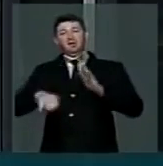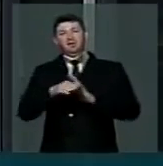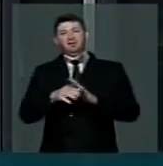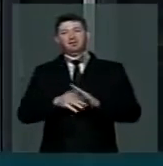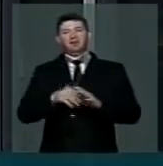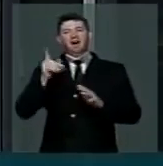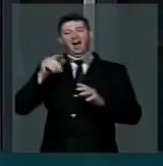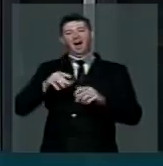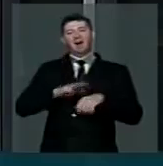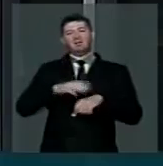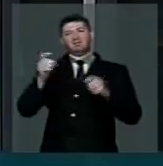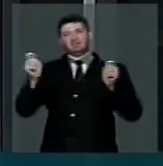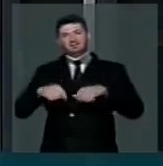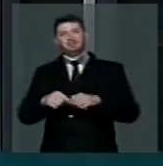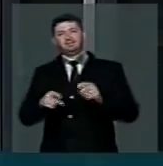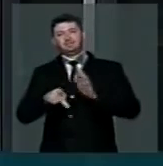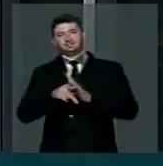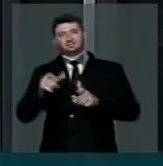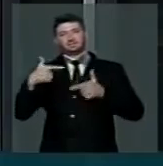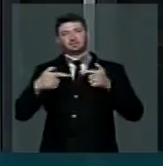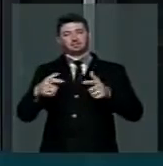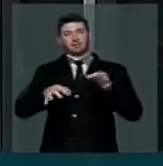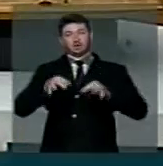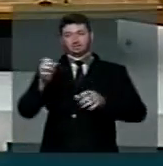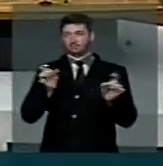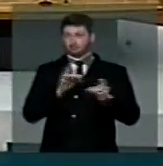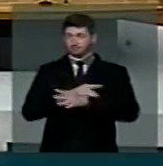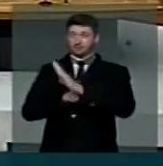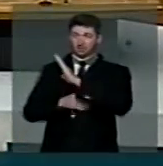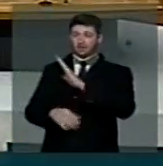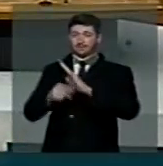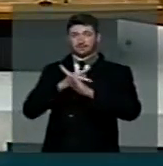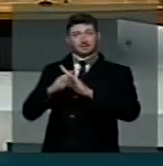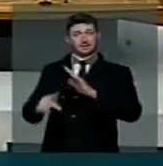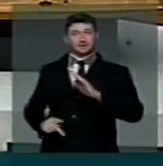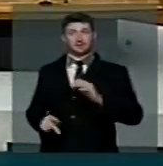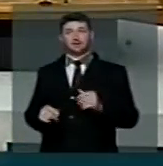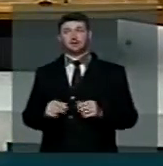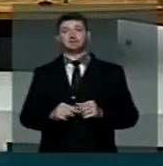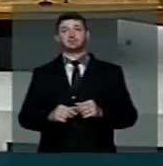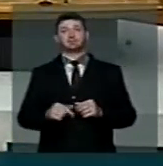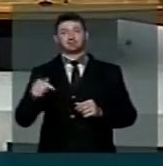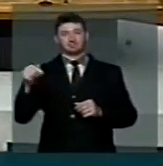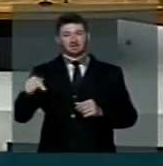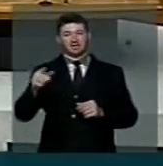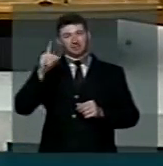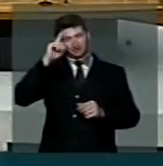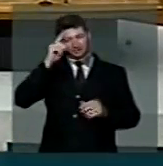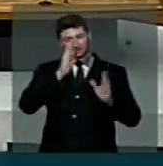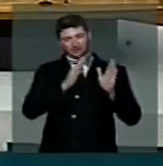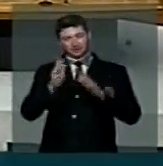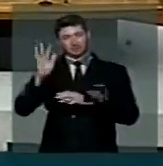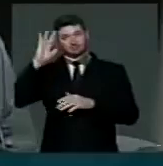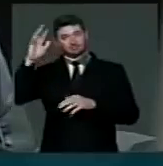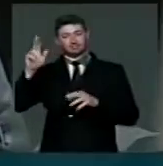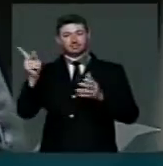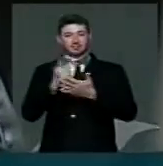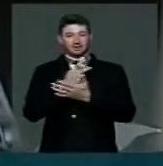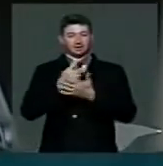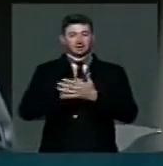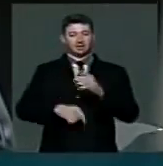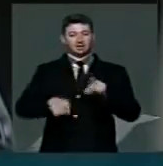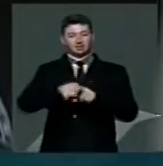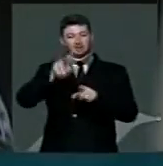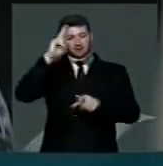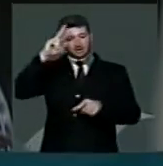que improvável guerra justa. Para concluir, senhor presidente, estes dias de graves expectativas e de